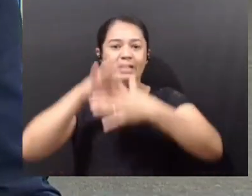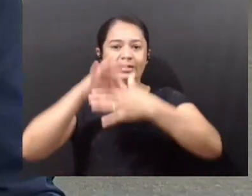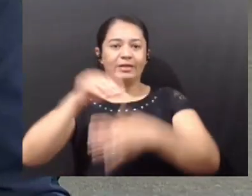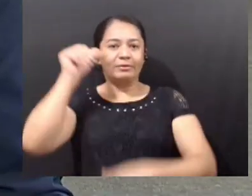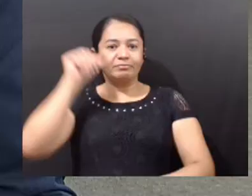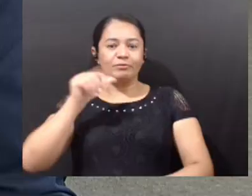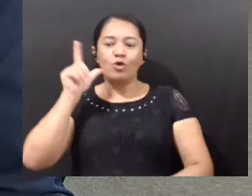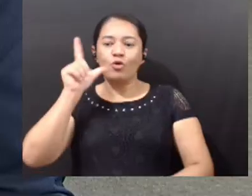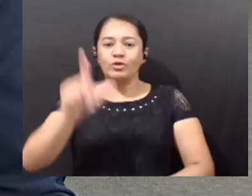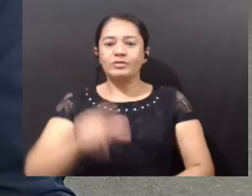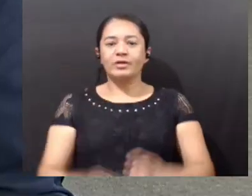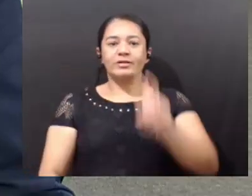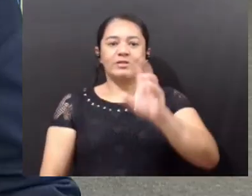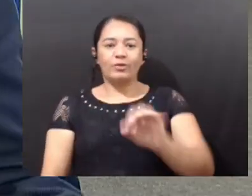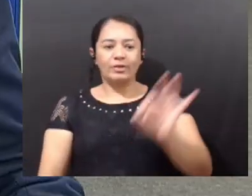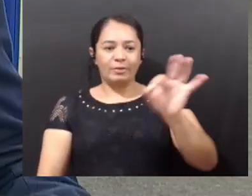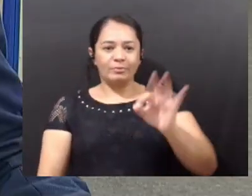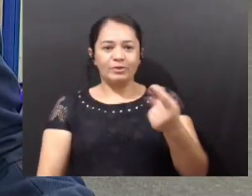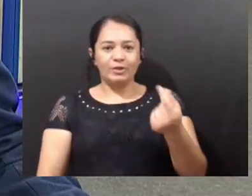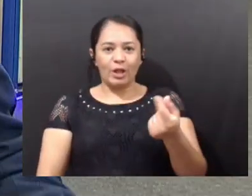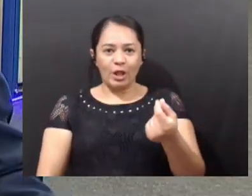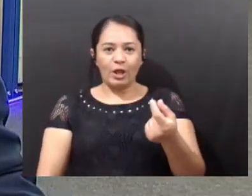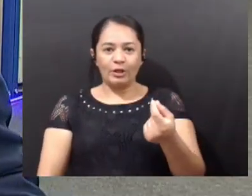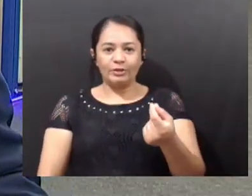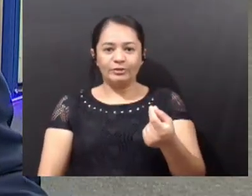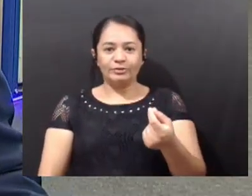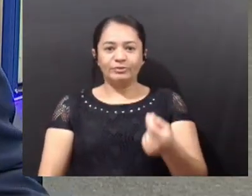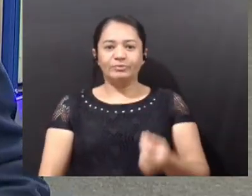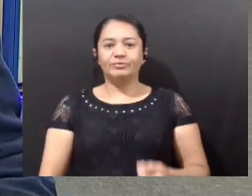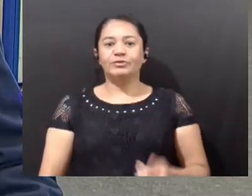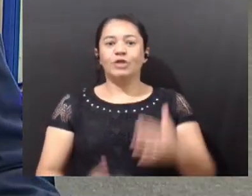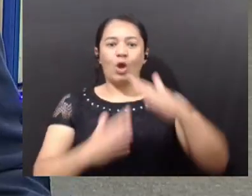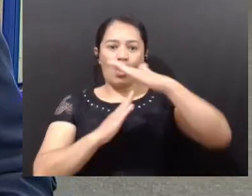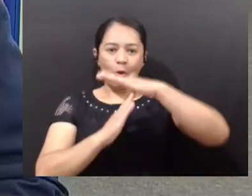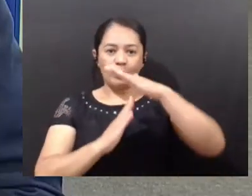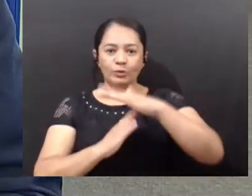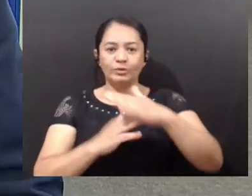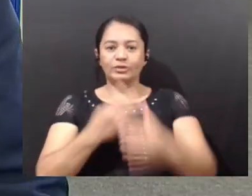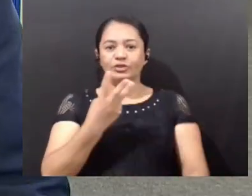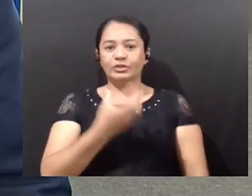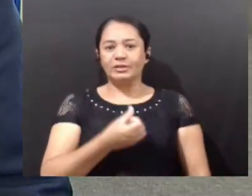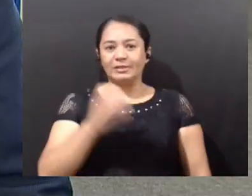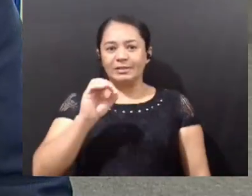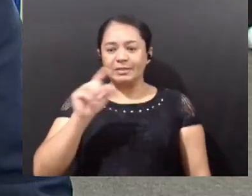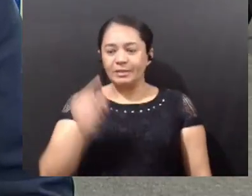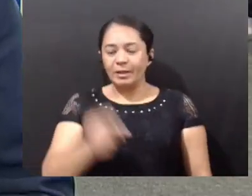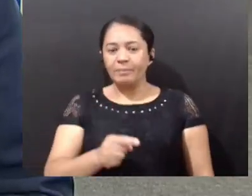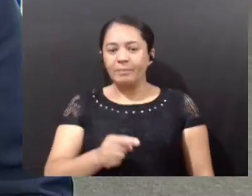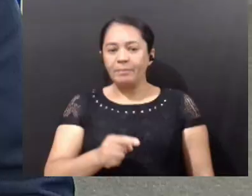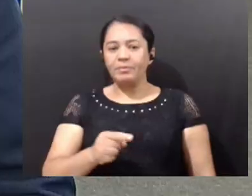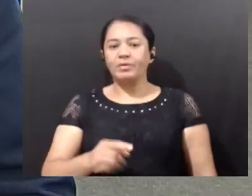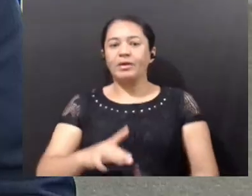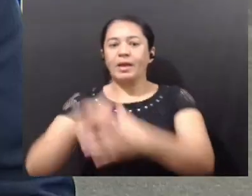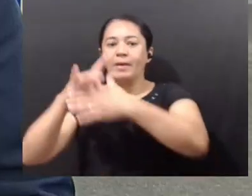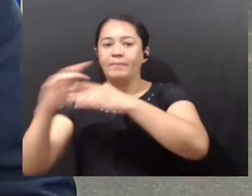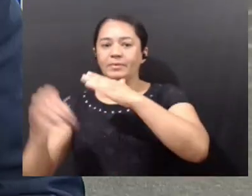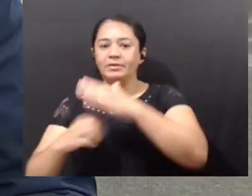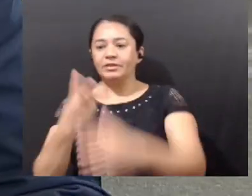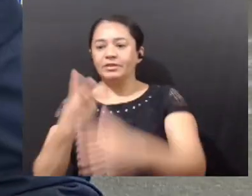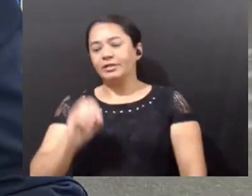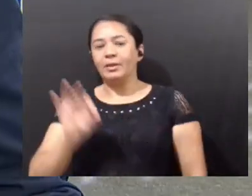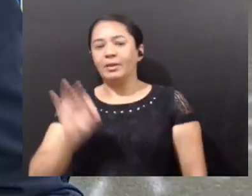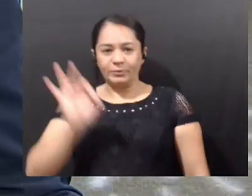do valor do que faturou com um teto de 360 mil. Empresa liderada por homem, 30%, fora os